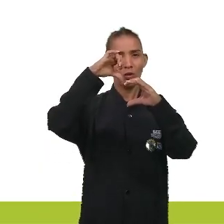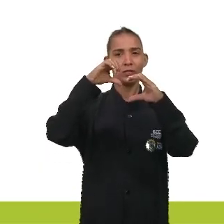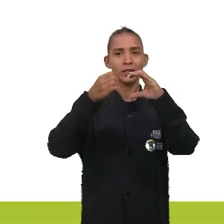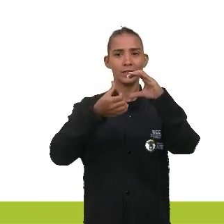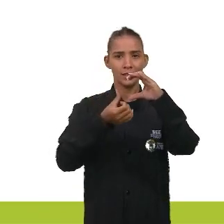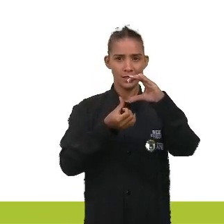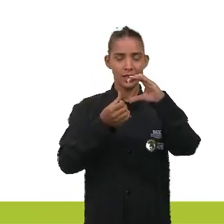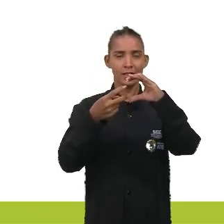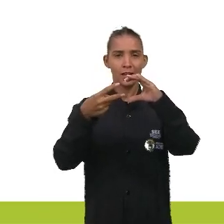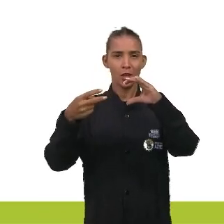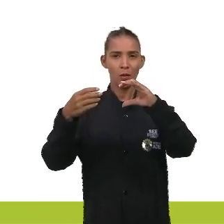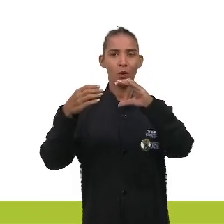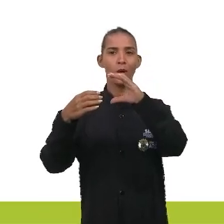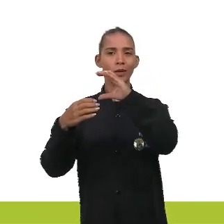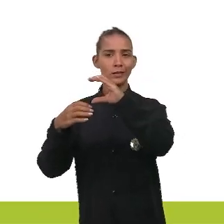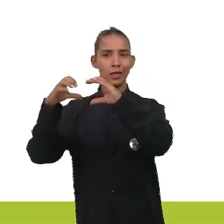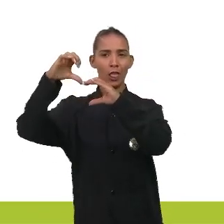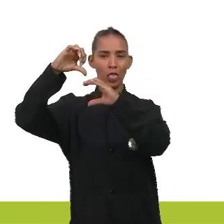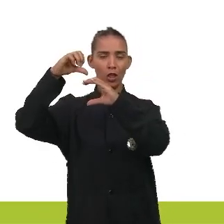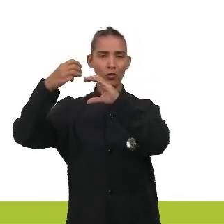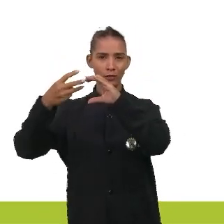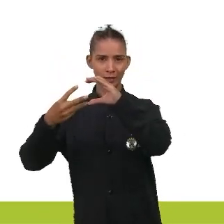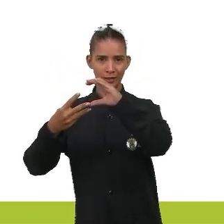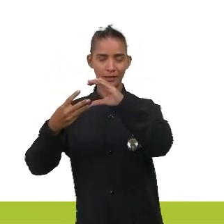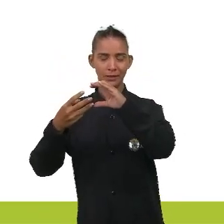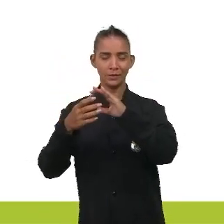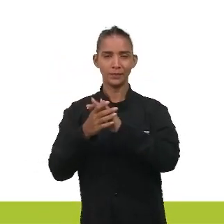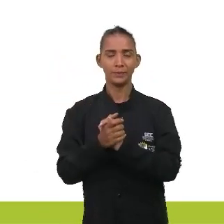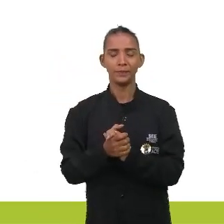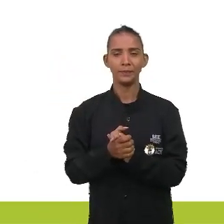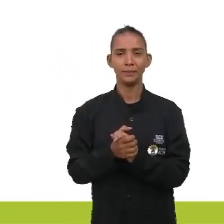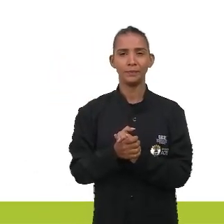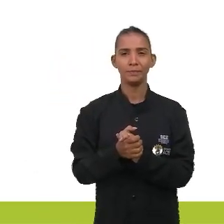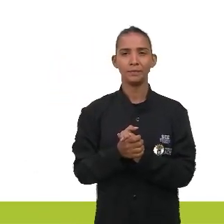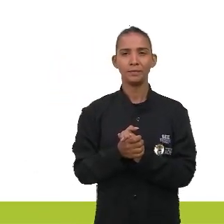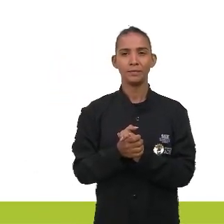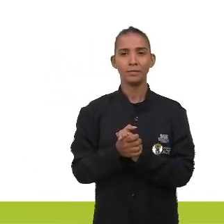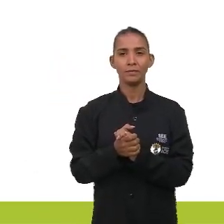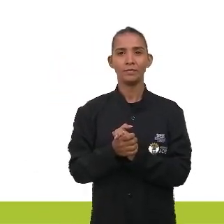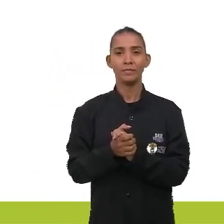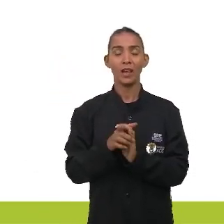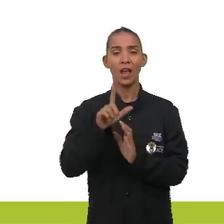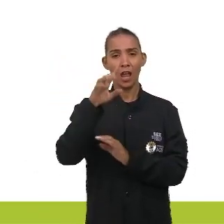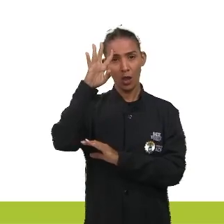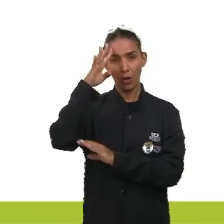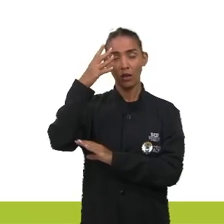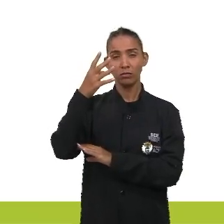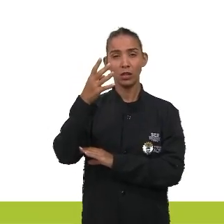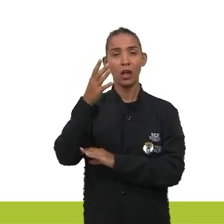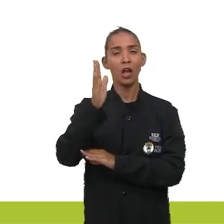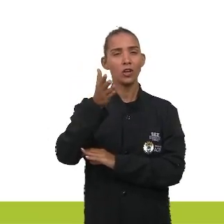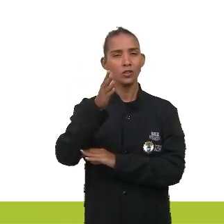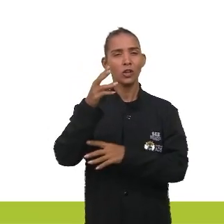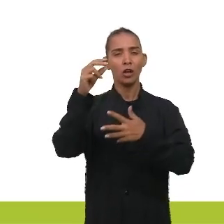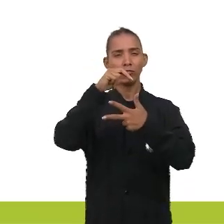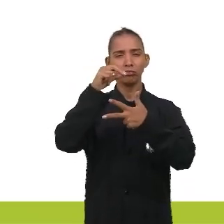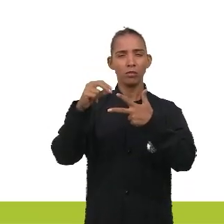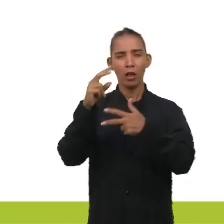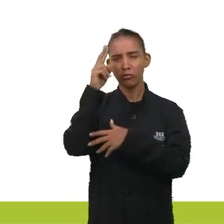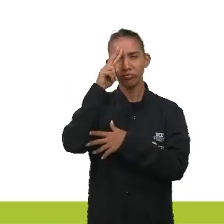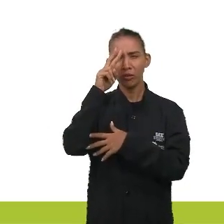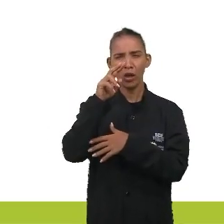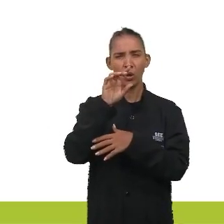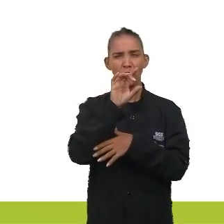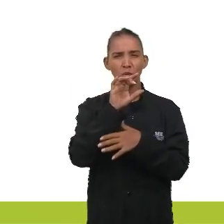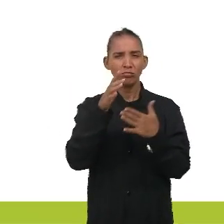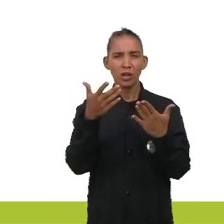objetos, num total de 9 objetos. Uma dessas soluções aqui foi dada no Enem, eu não lembro, não recordo qual exatamente, mas eu lembro que